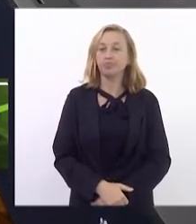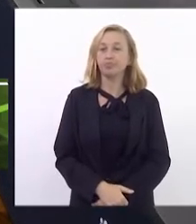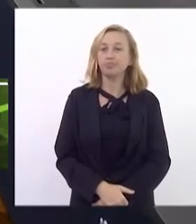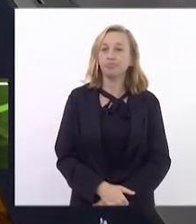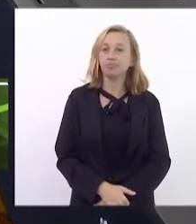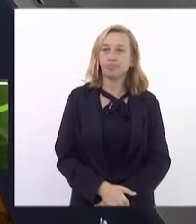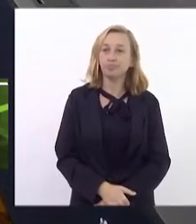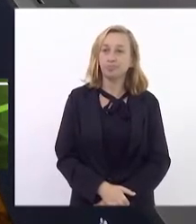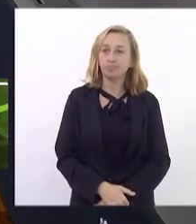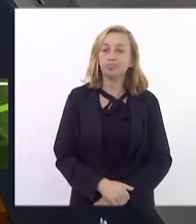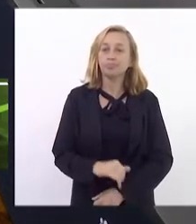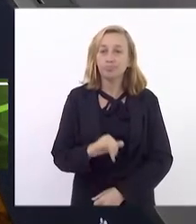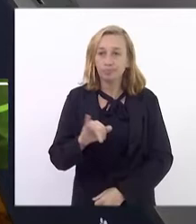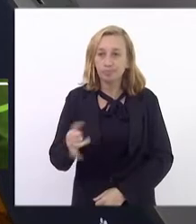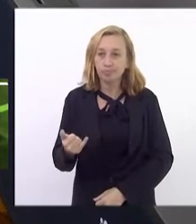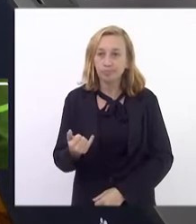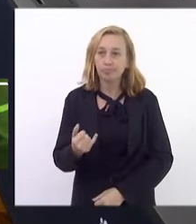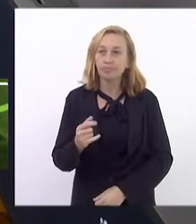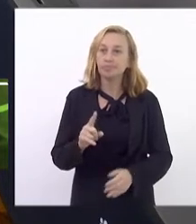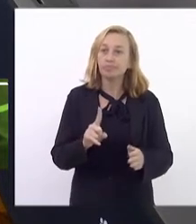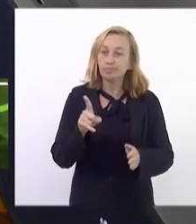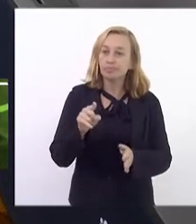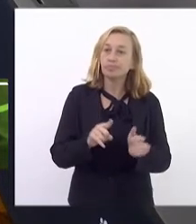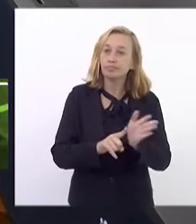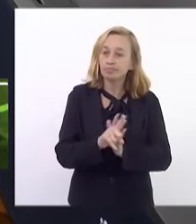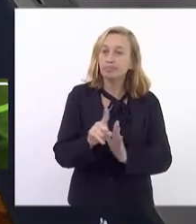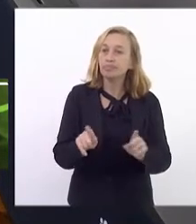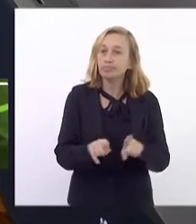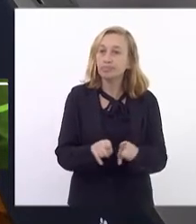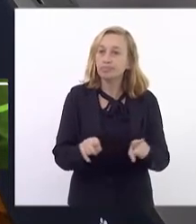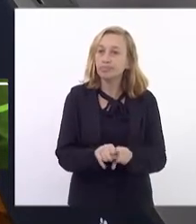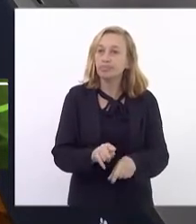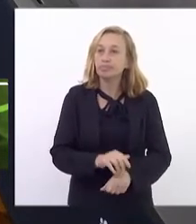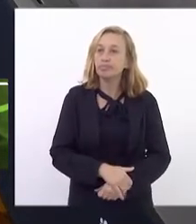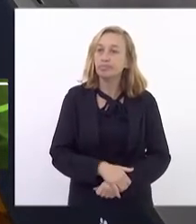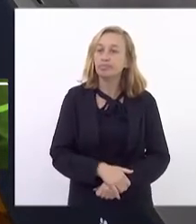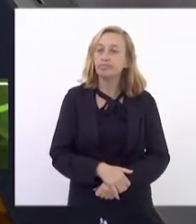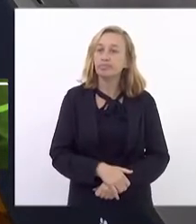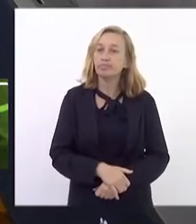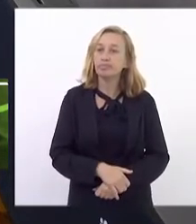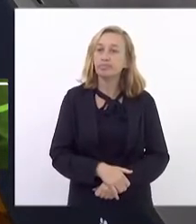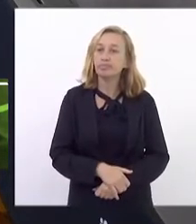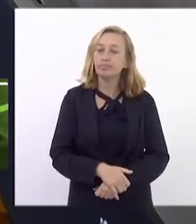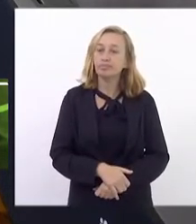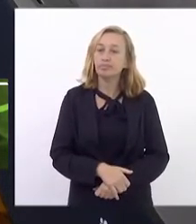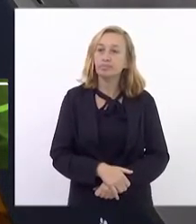Aí, só aproveitar que ele já pergunta também, se ele quer perguntar também, eu só responde a nós dois. É para...